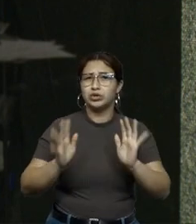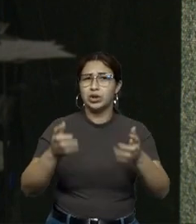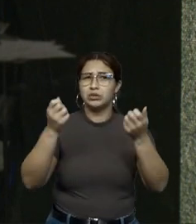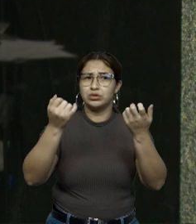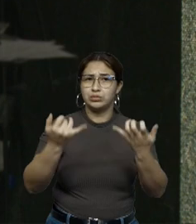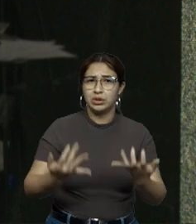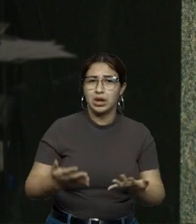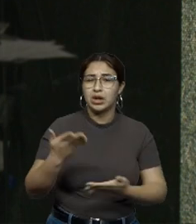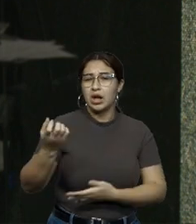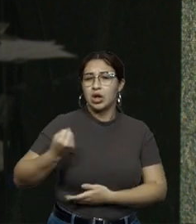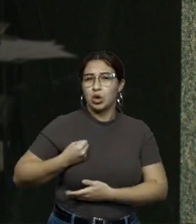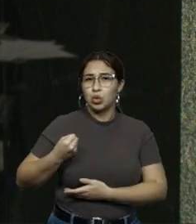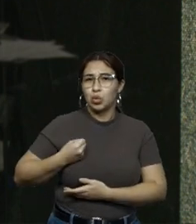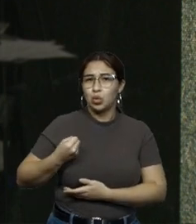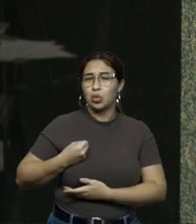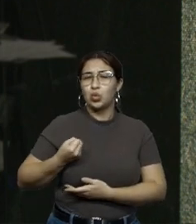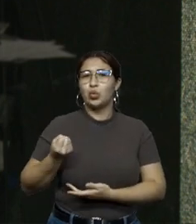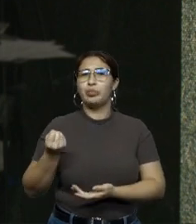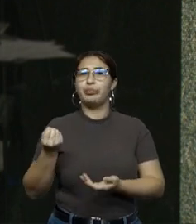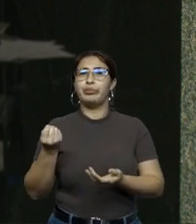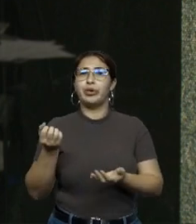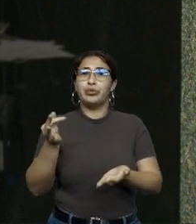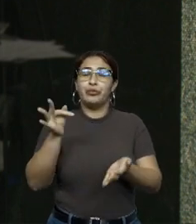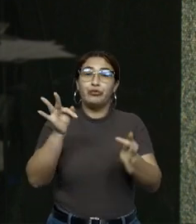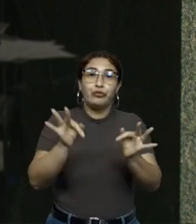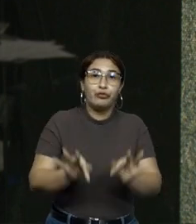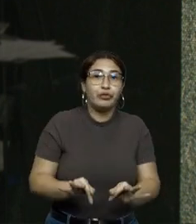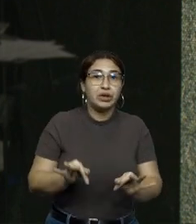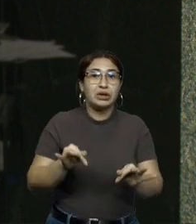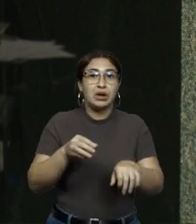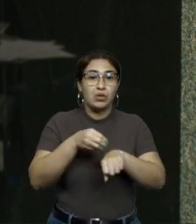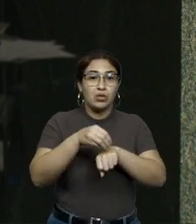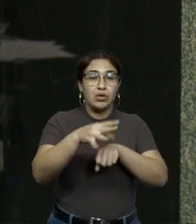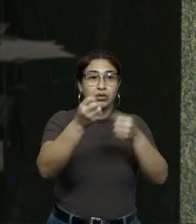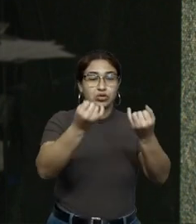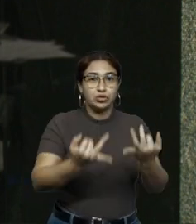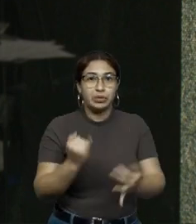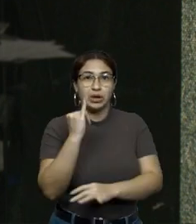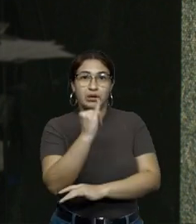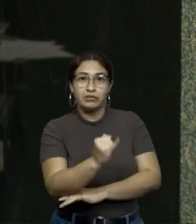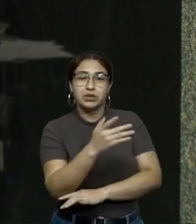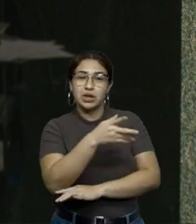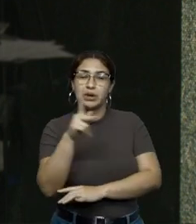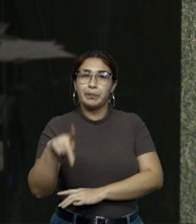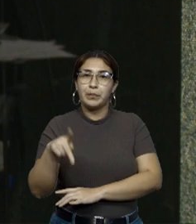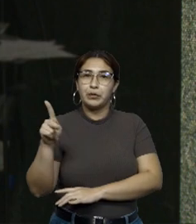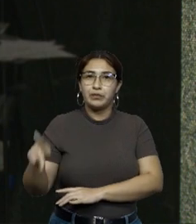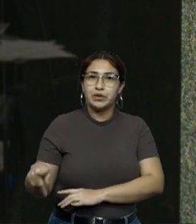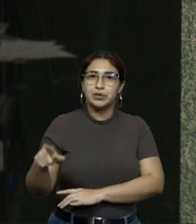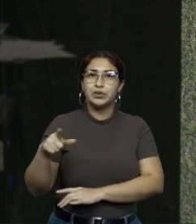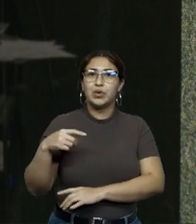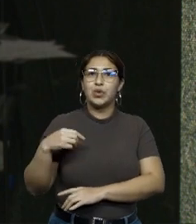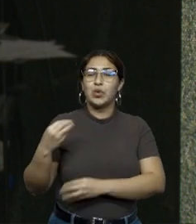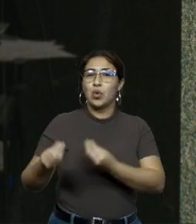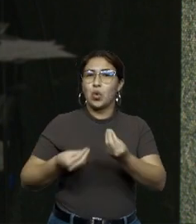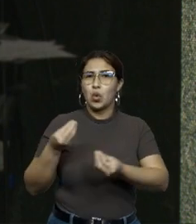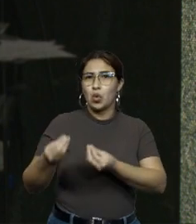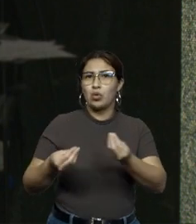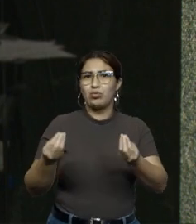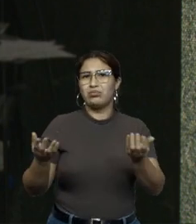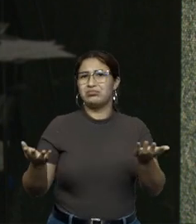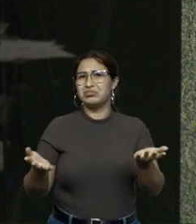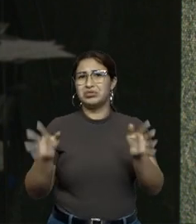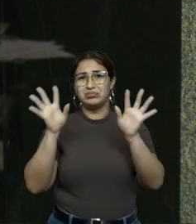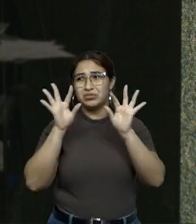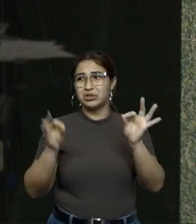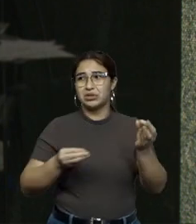algoritmo que dá a posição final não foi orientado os professores a fazer a grande maioria que vem uma pandemia Foi simplesmente jogado não